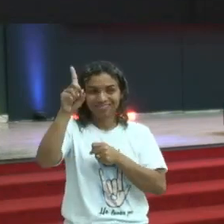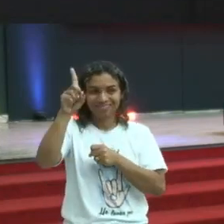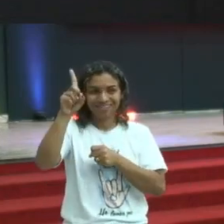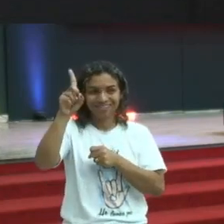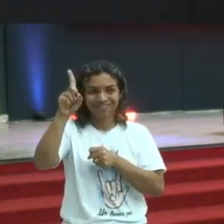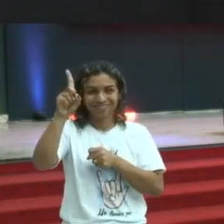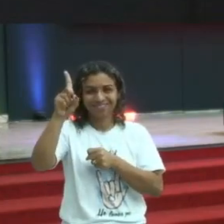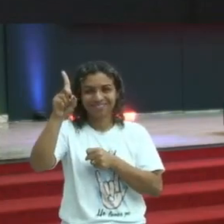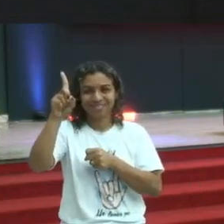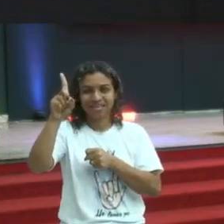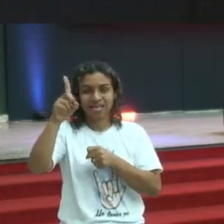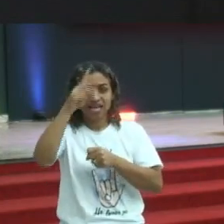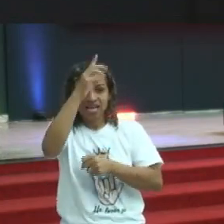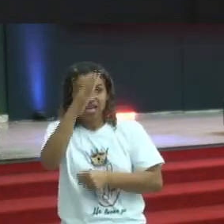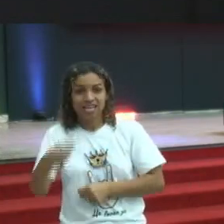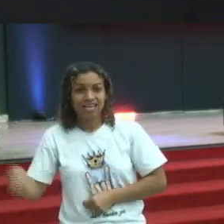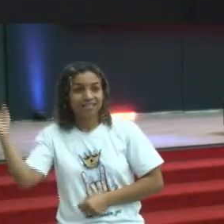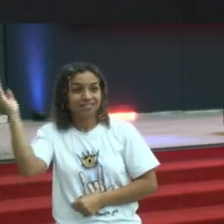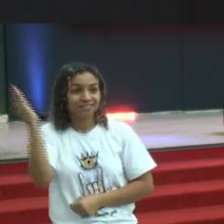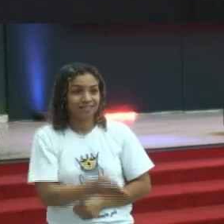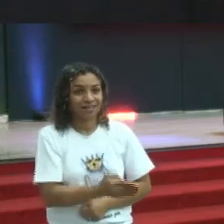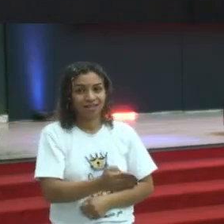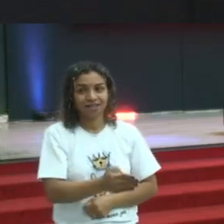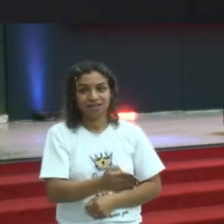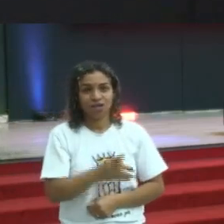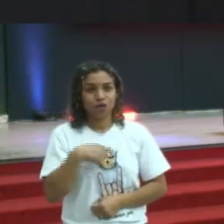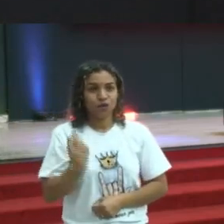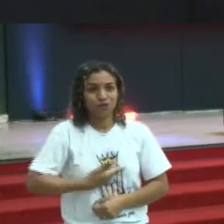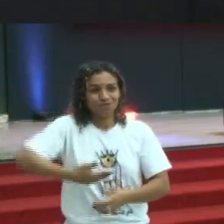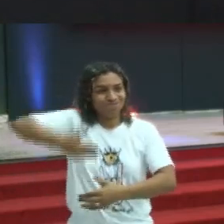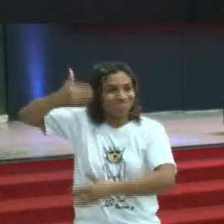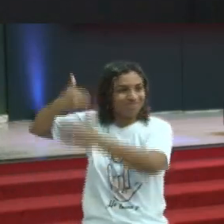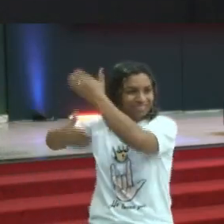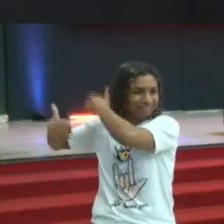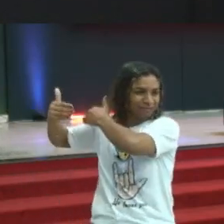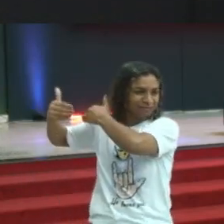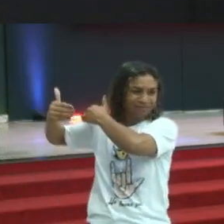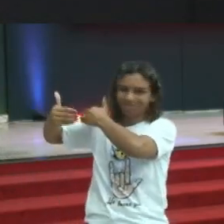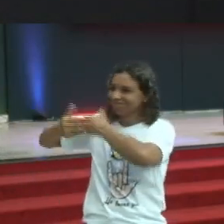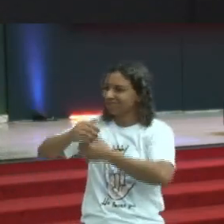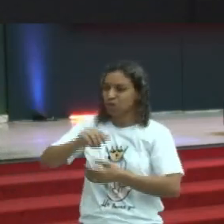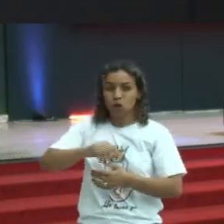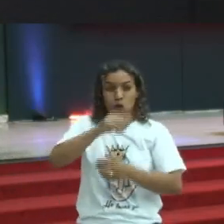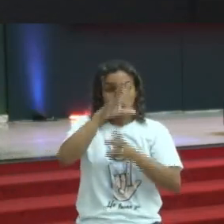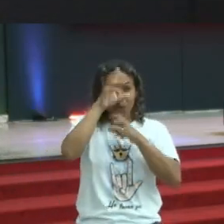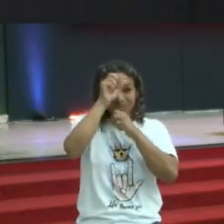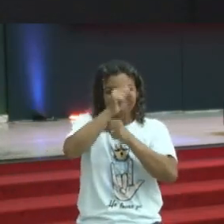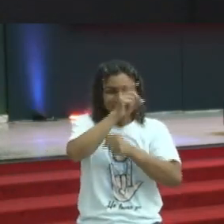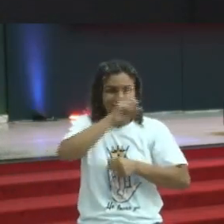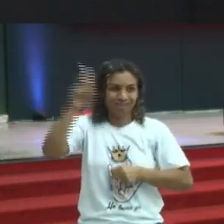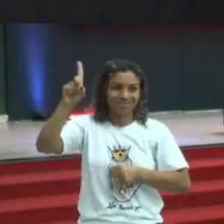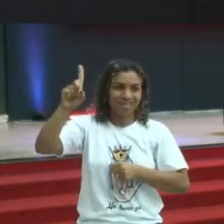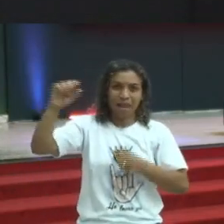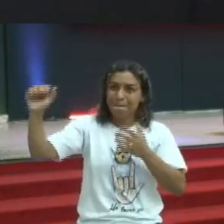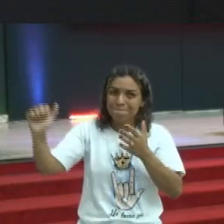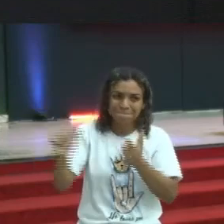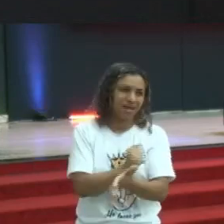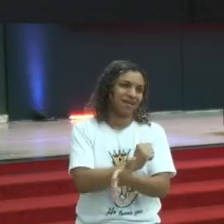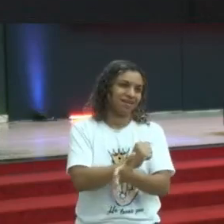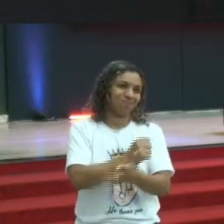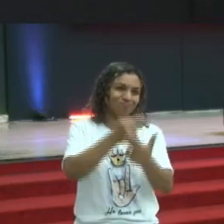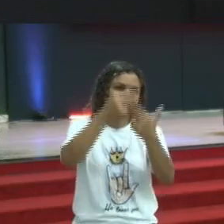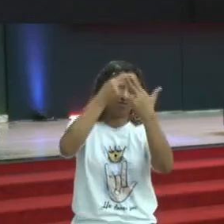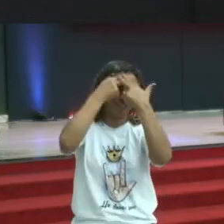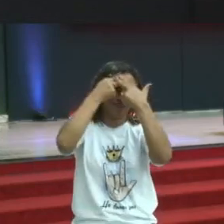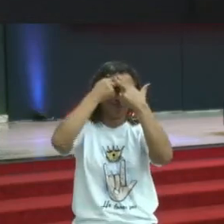cancela o nosso passado. O poder de Deus cancela